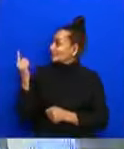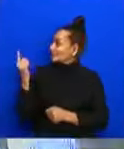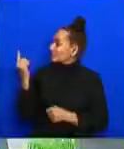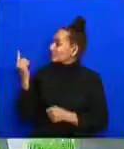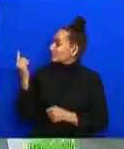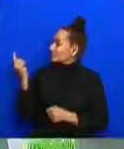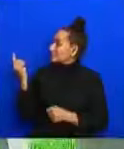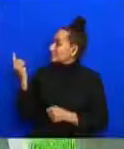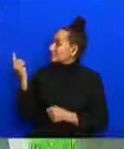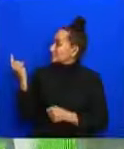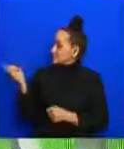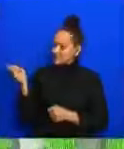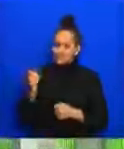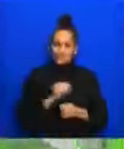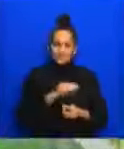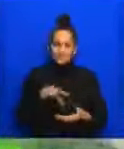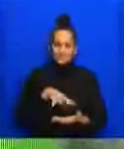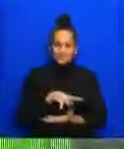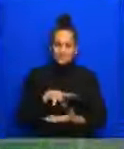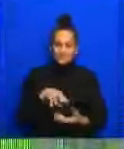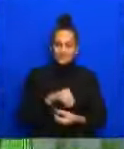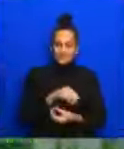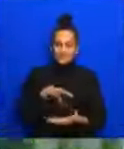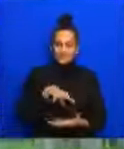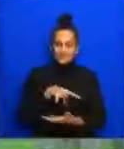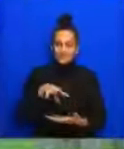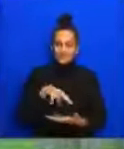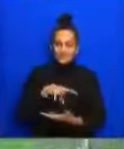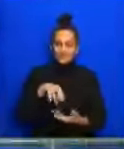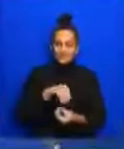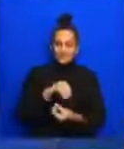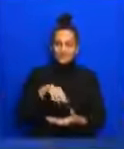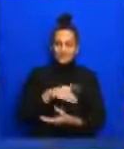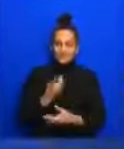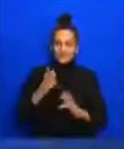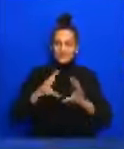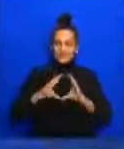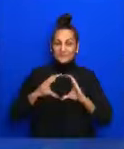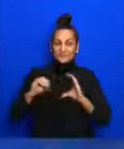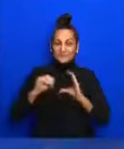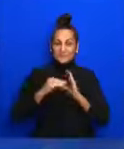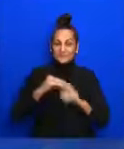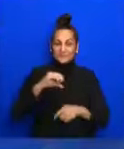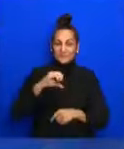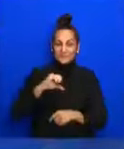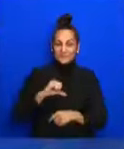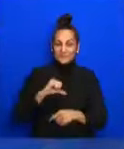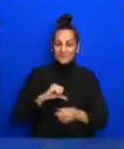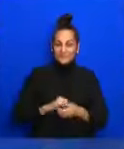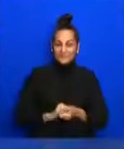posicionada, valendo. Globo recarregado, embaralhando 10 bolas numeradas de 0 a 9.